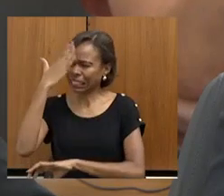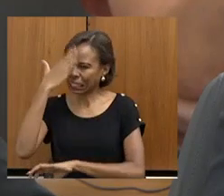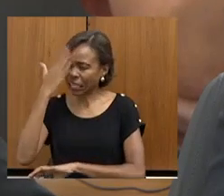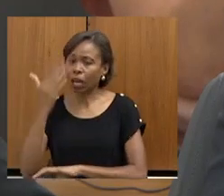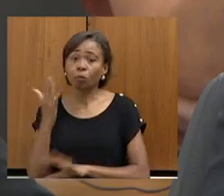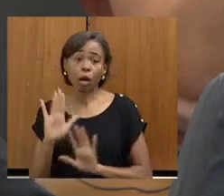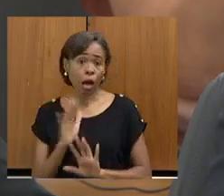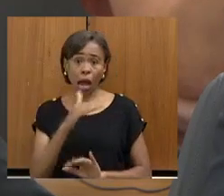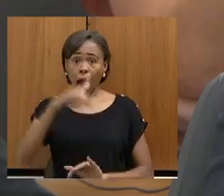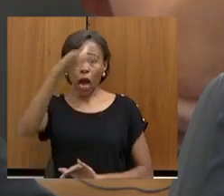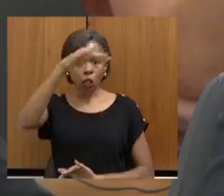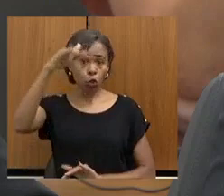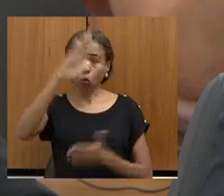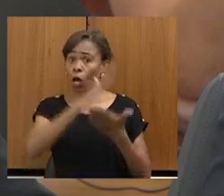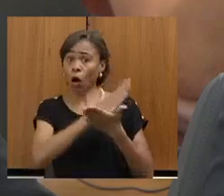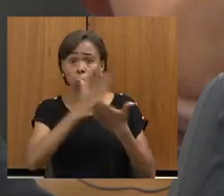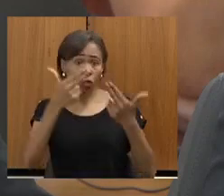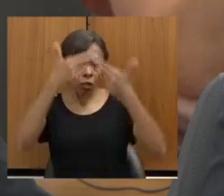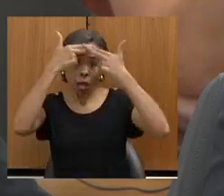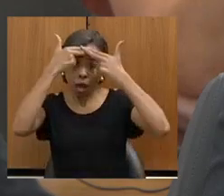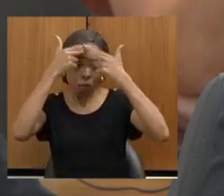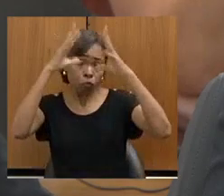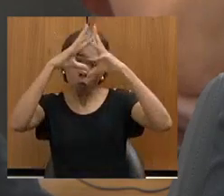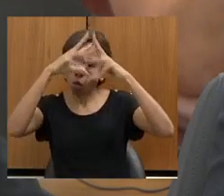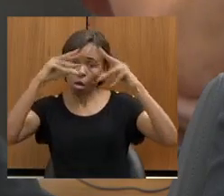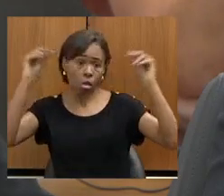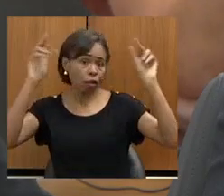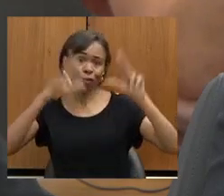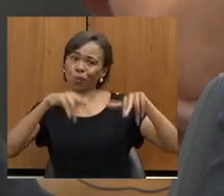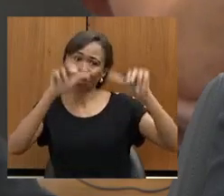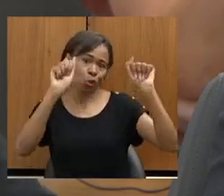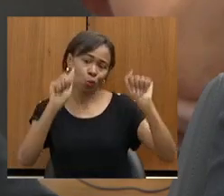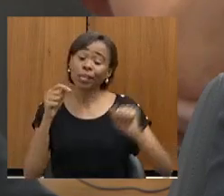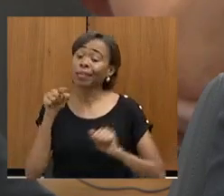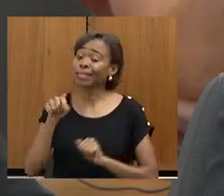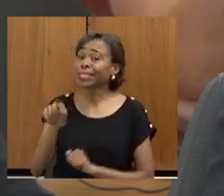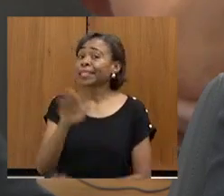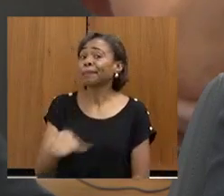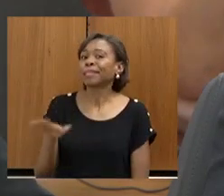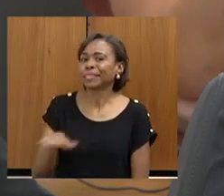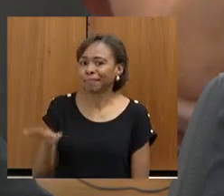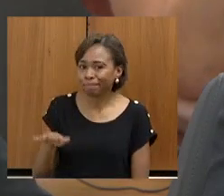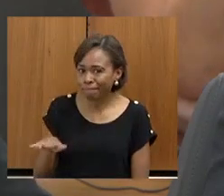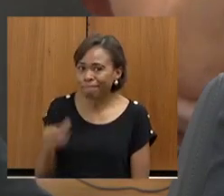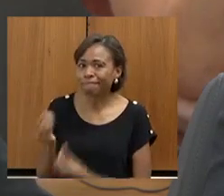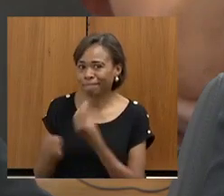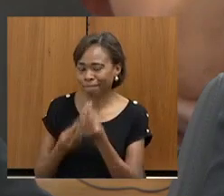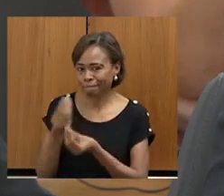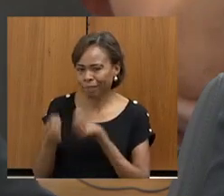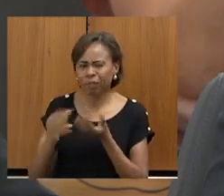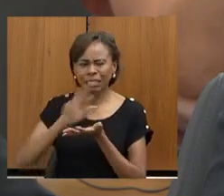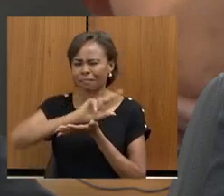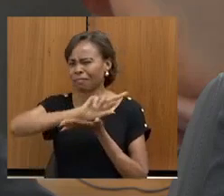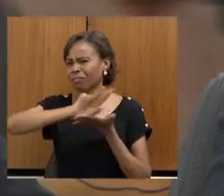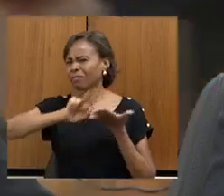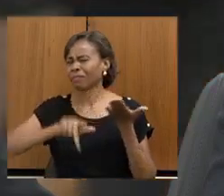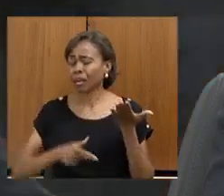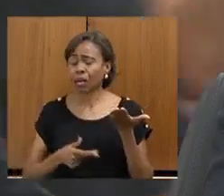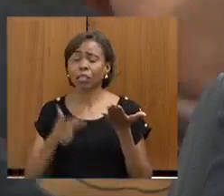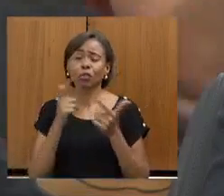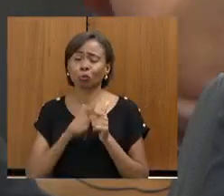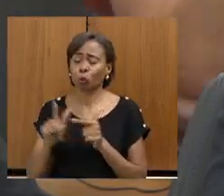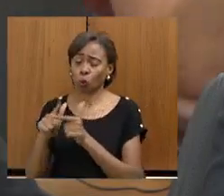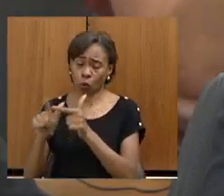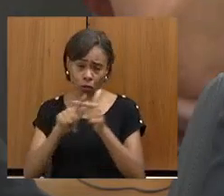superar essa dor facilmente. Imaginem uma criança. São muitos desafios combinados a todas